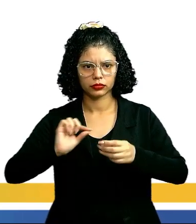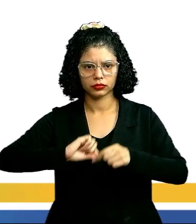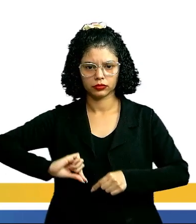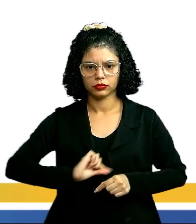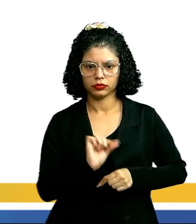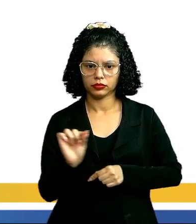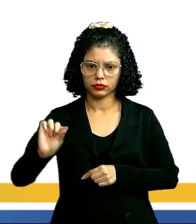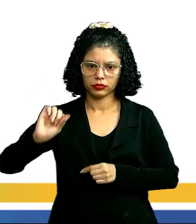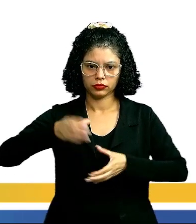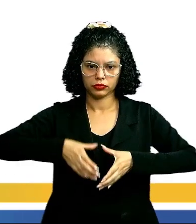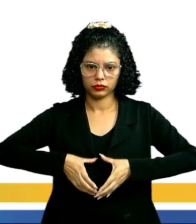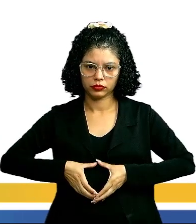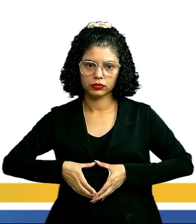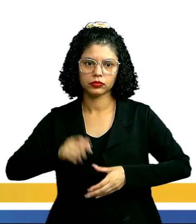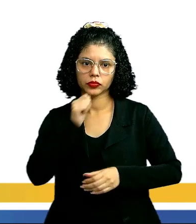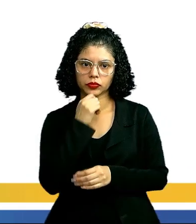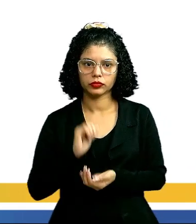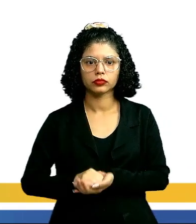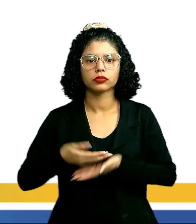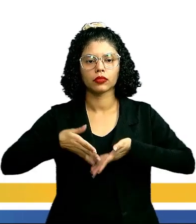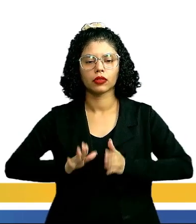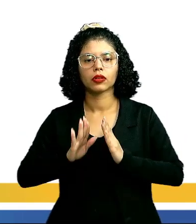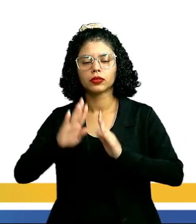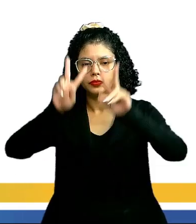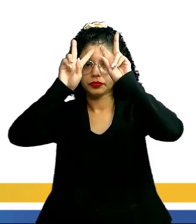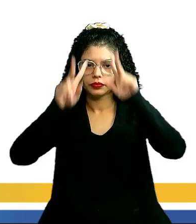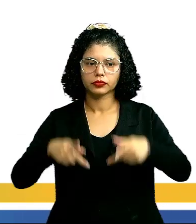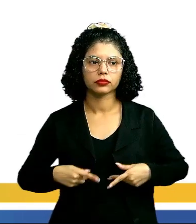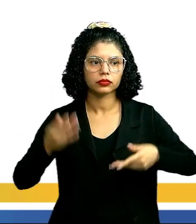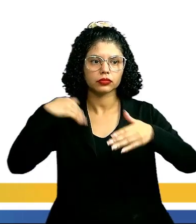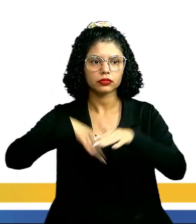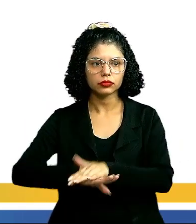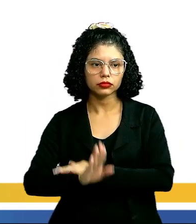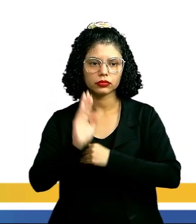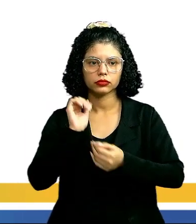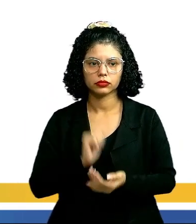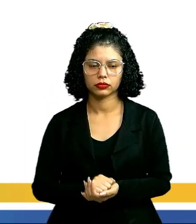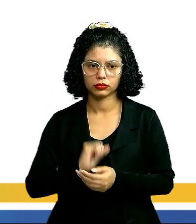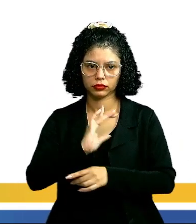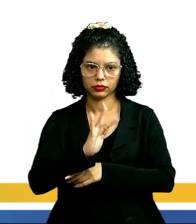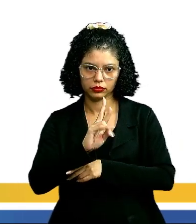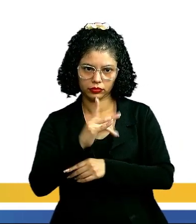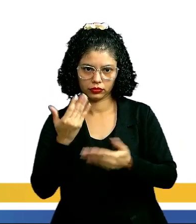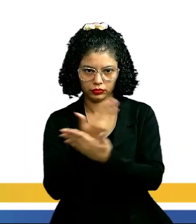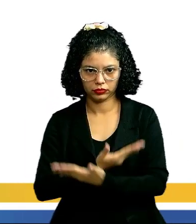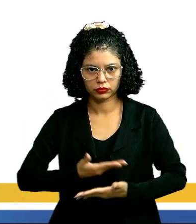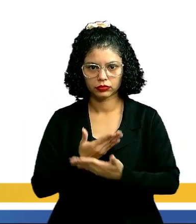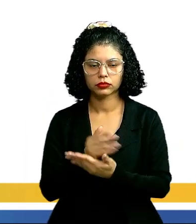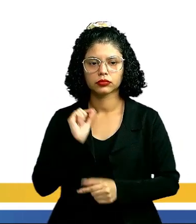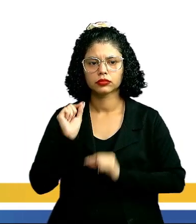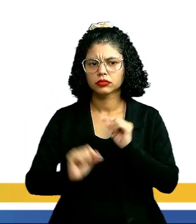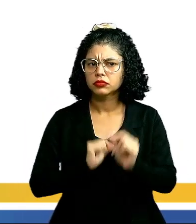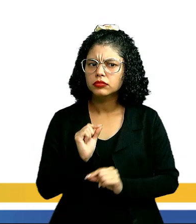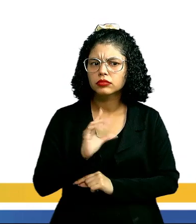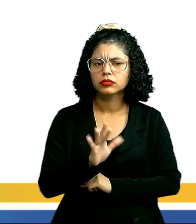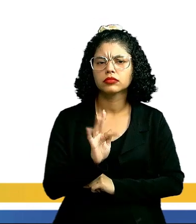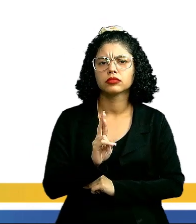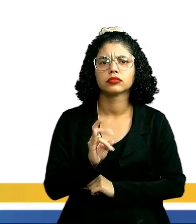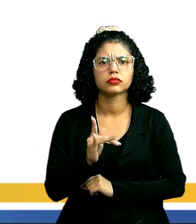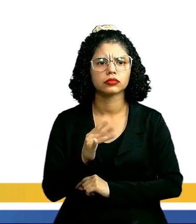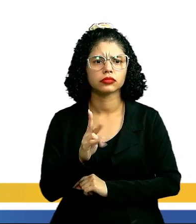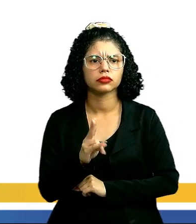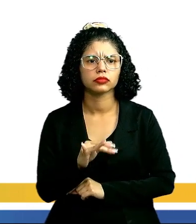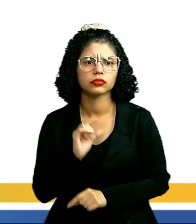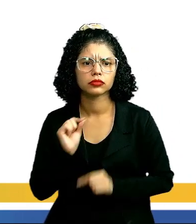cordão umbilical de recém-nascidos humanos começaram a ser guardadas por criopreservação. Professor, não sei o que é